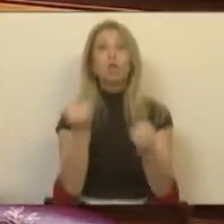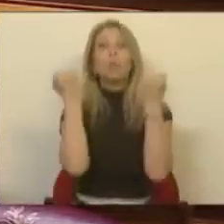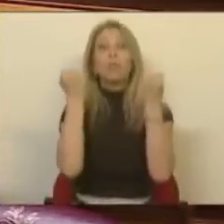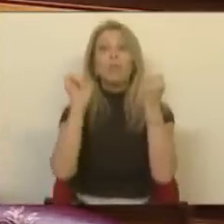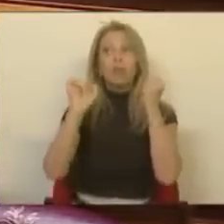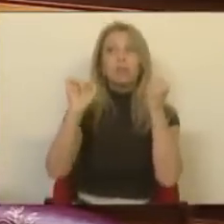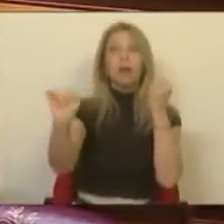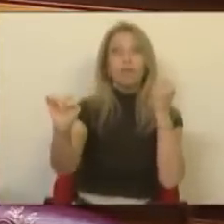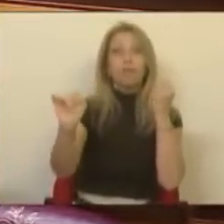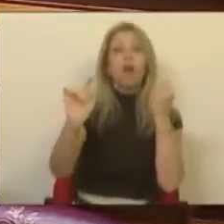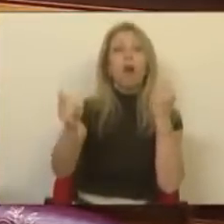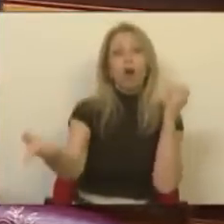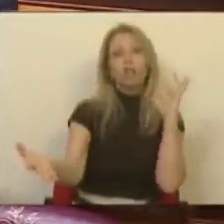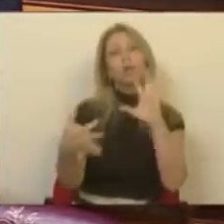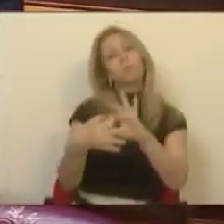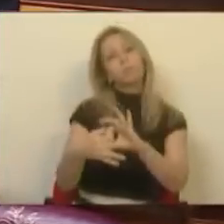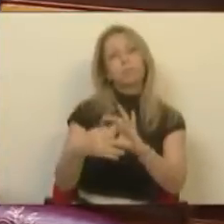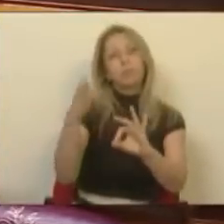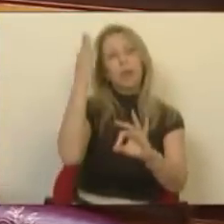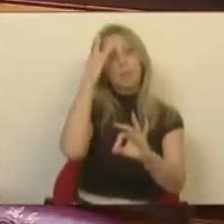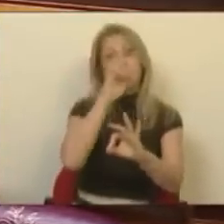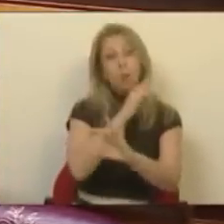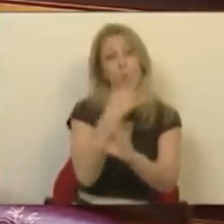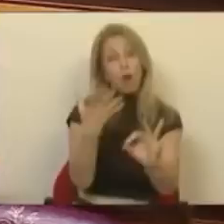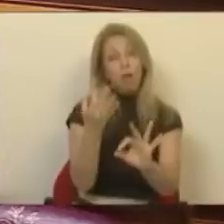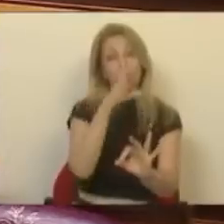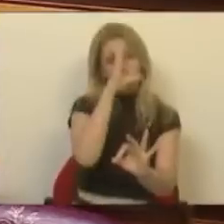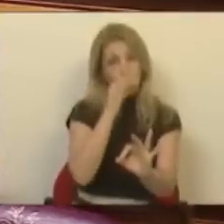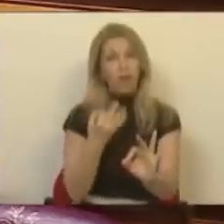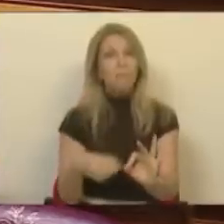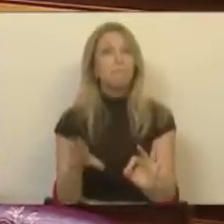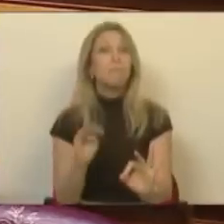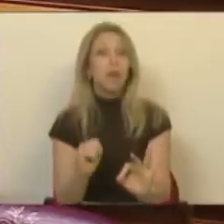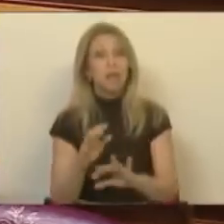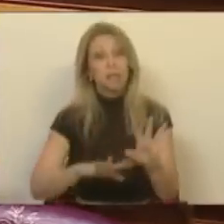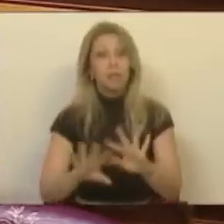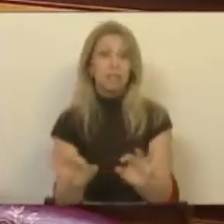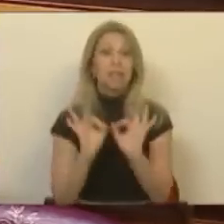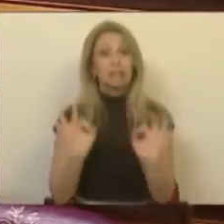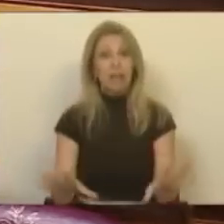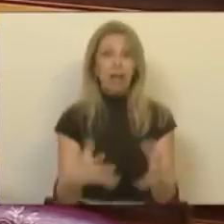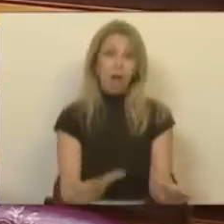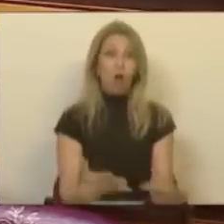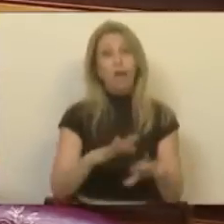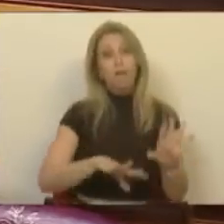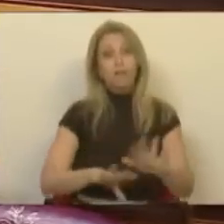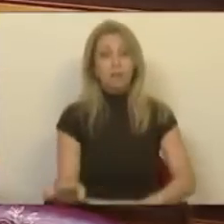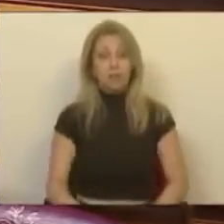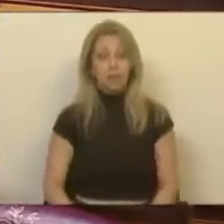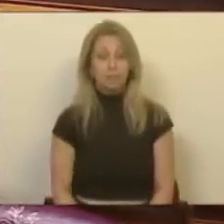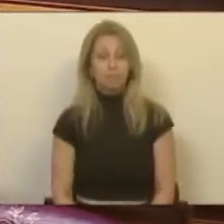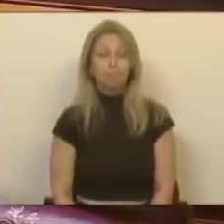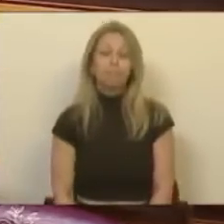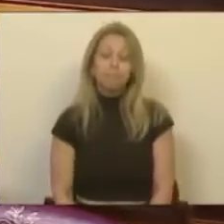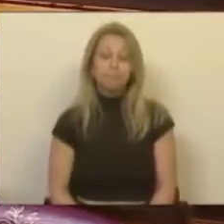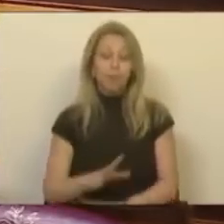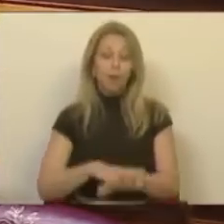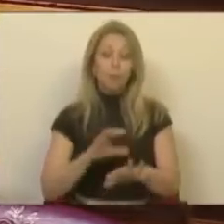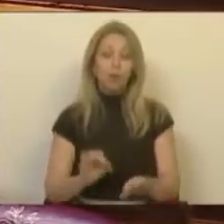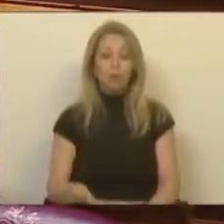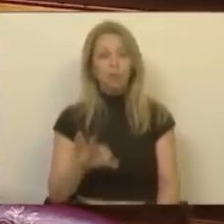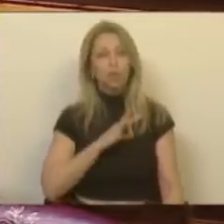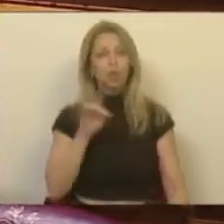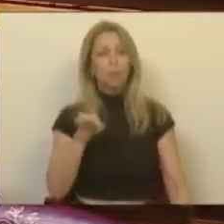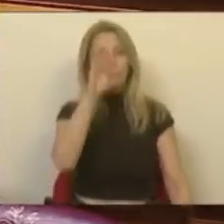precisamente na incapacidade do governo do partido socialista fazer como está a fazer e por isso Senhor primeiro